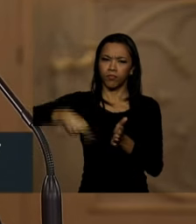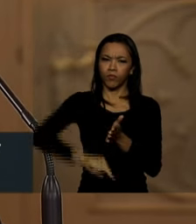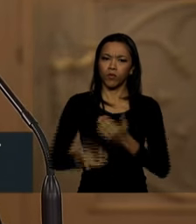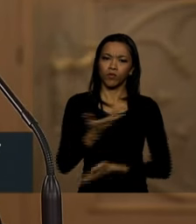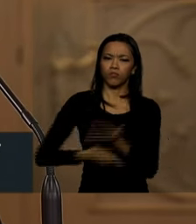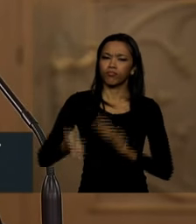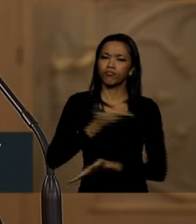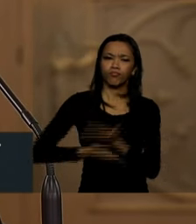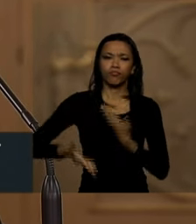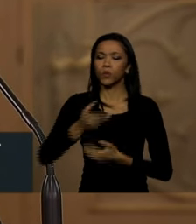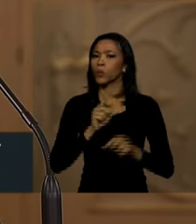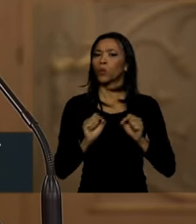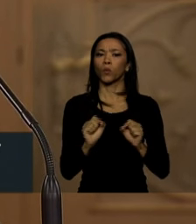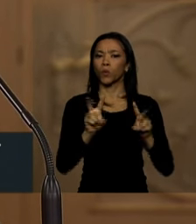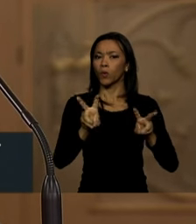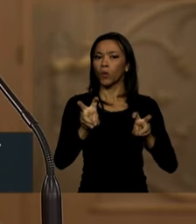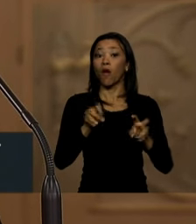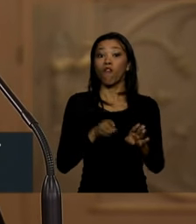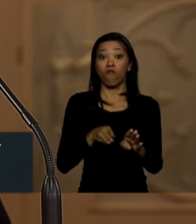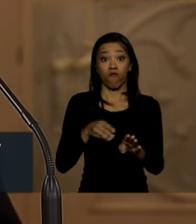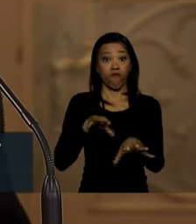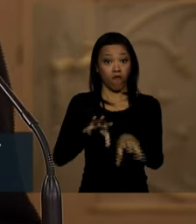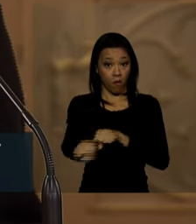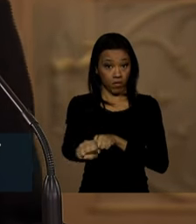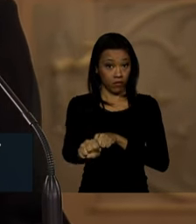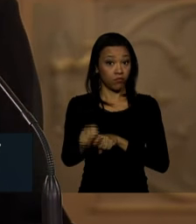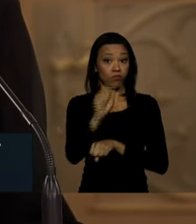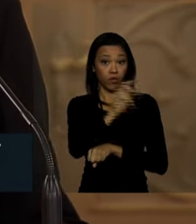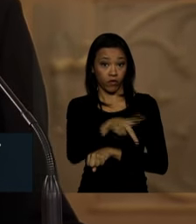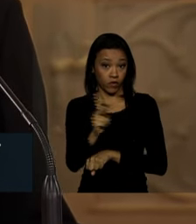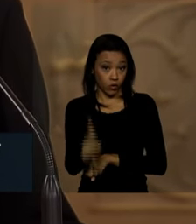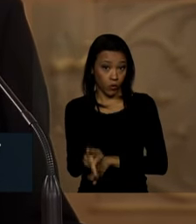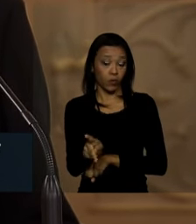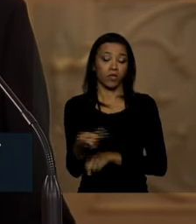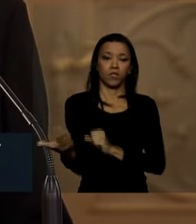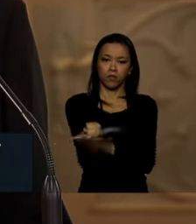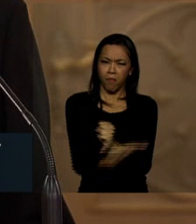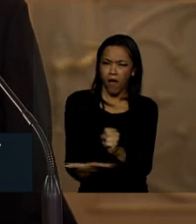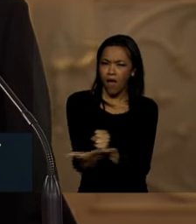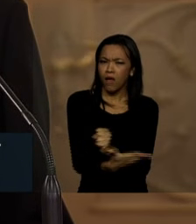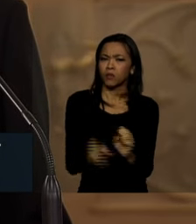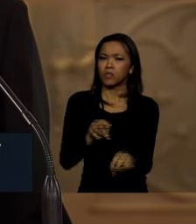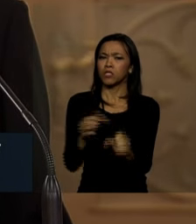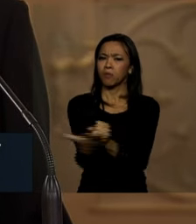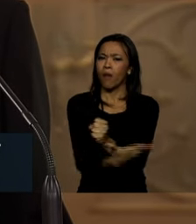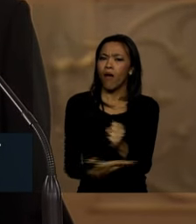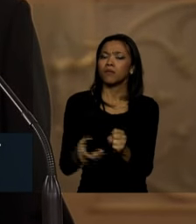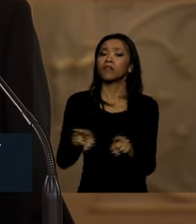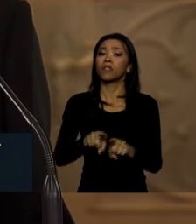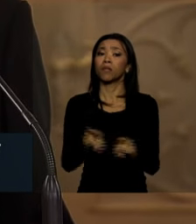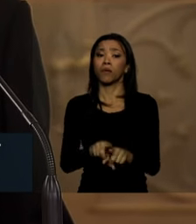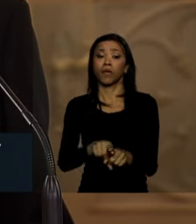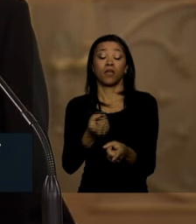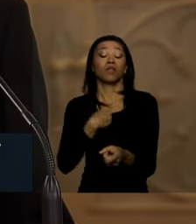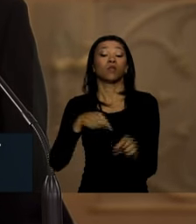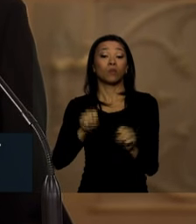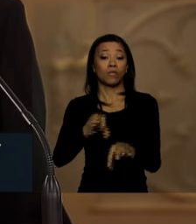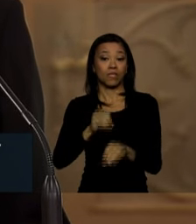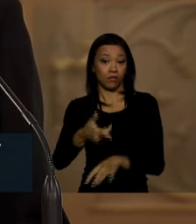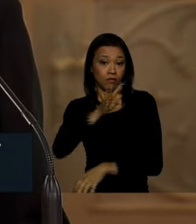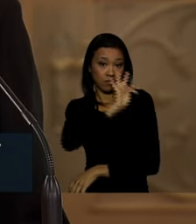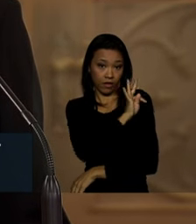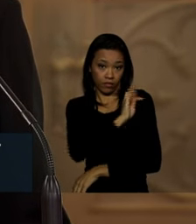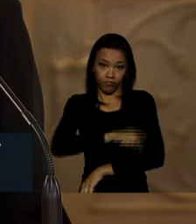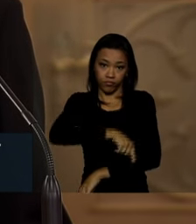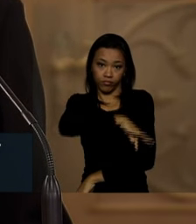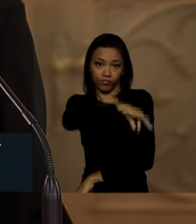em matéria de formação de professores, tanto para o ensino básico como para o ensino técnico e vocacional. We would